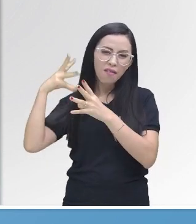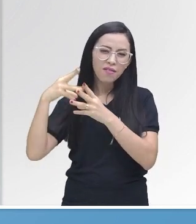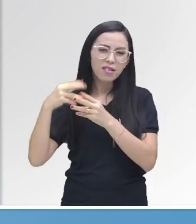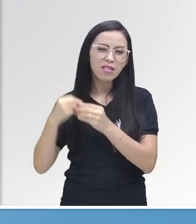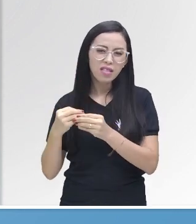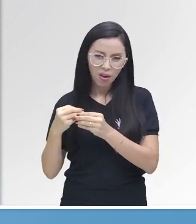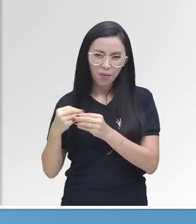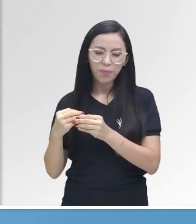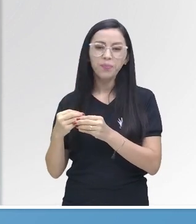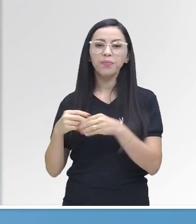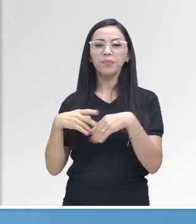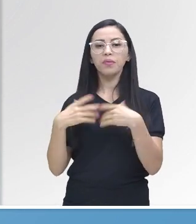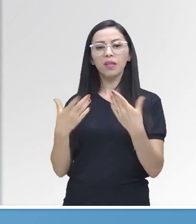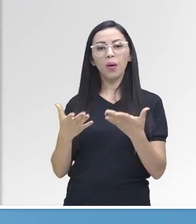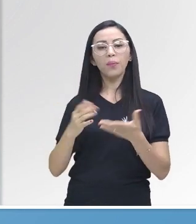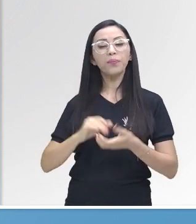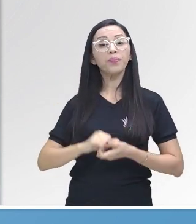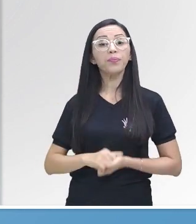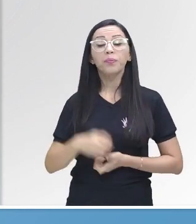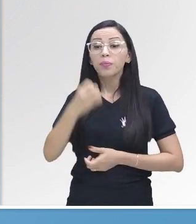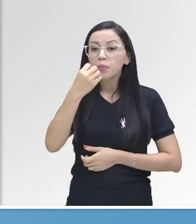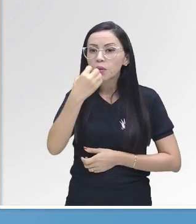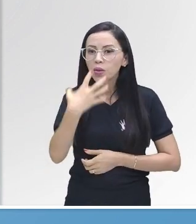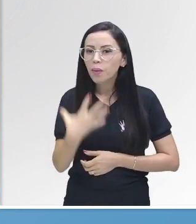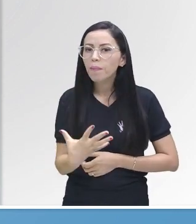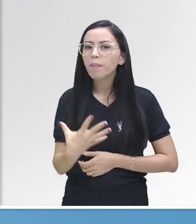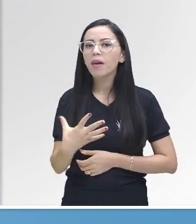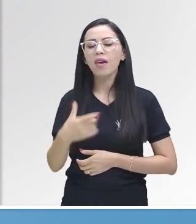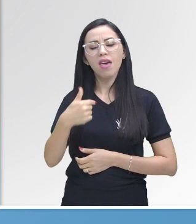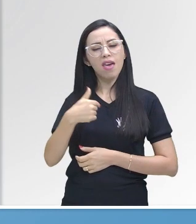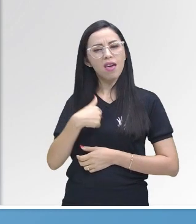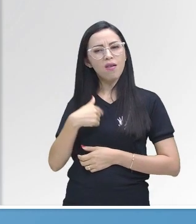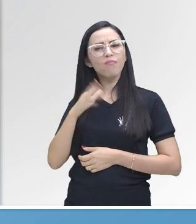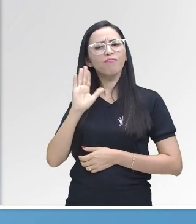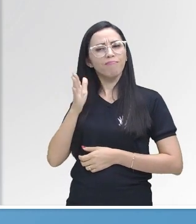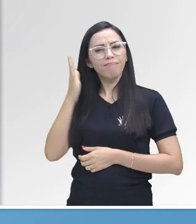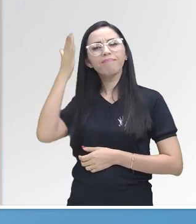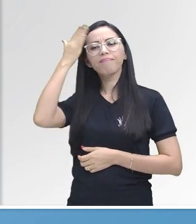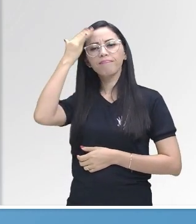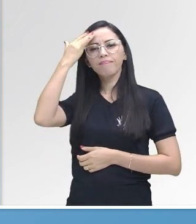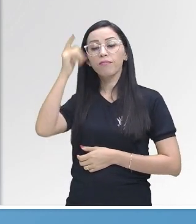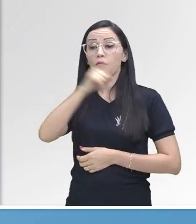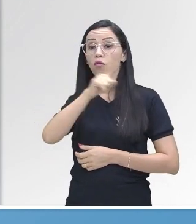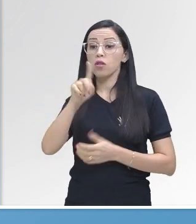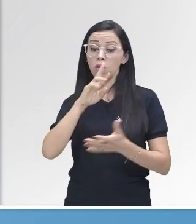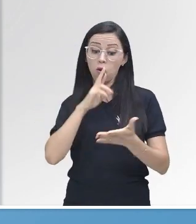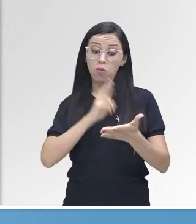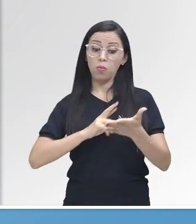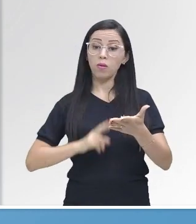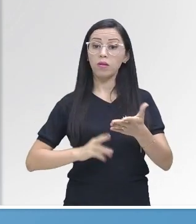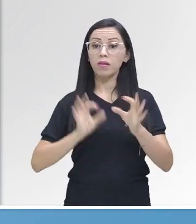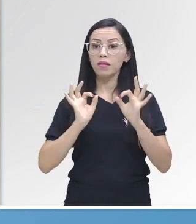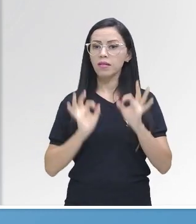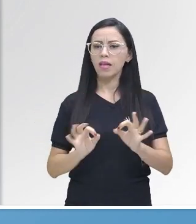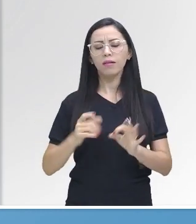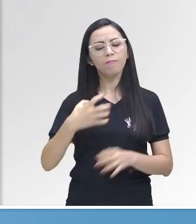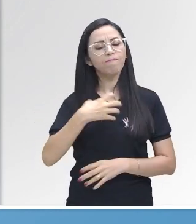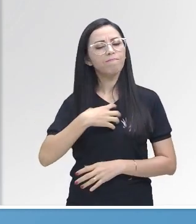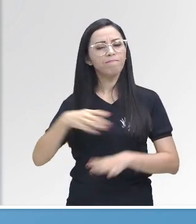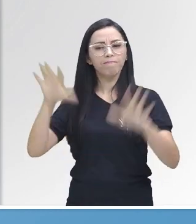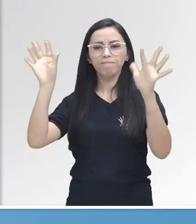primeira? Pois é. Muito bem, eu já sabia que você ia responder tudo certo. Fico muito